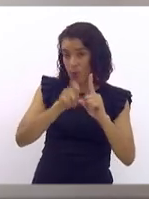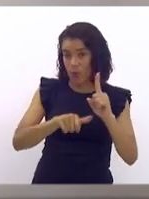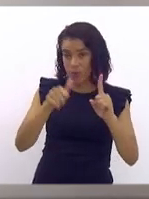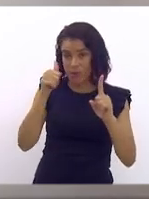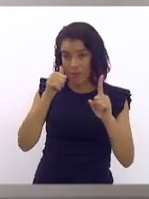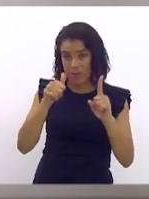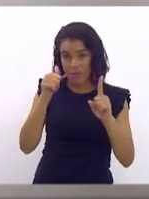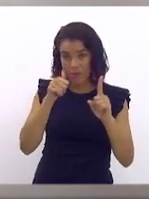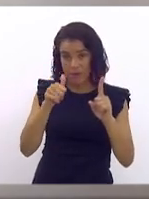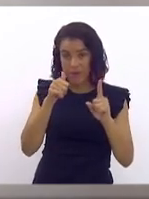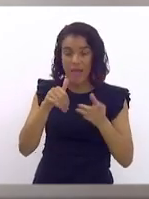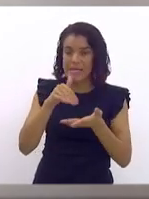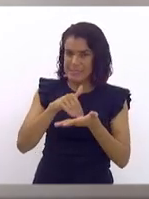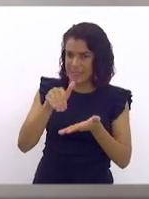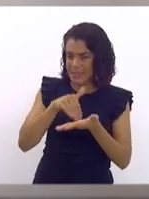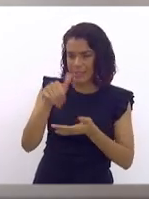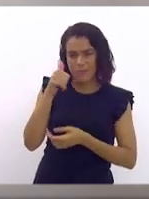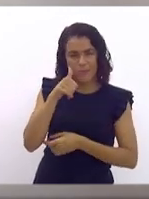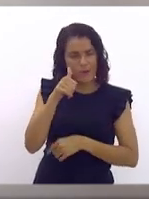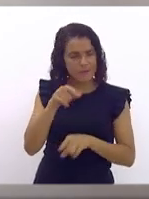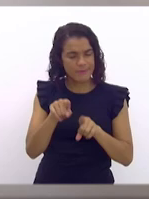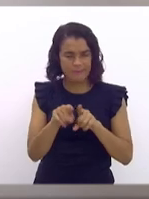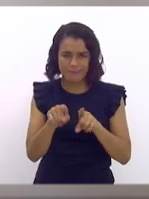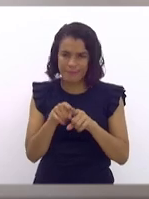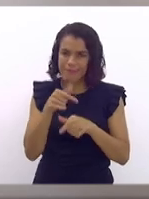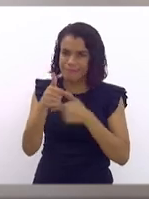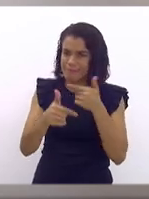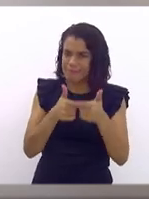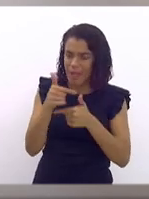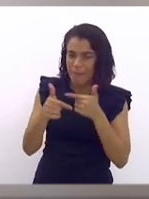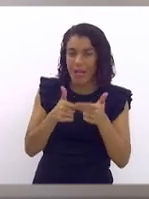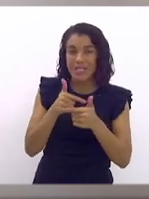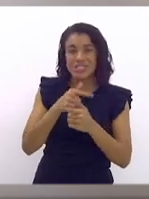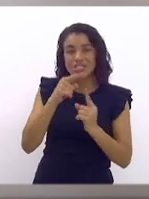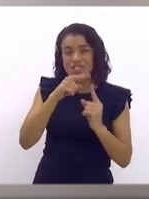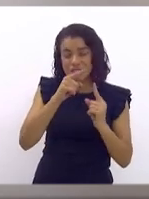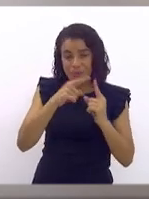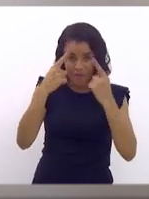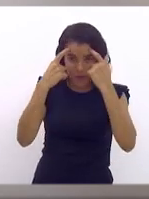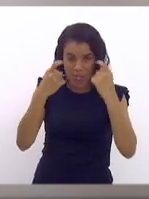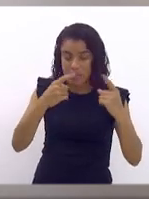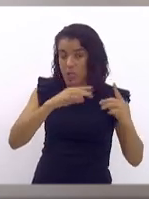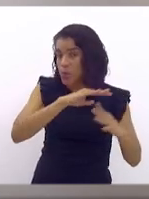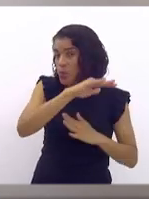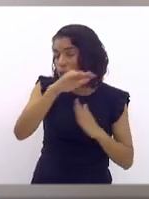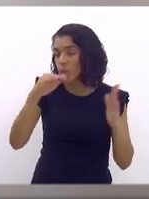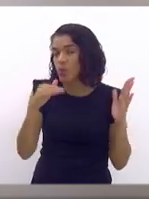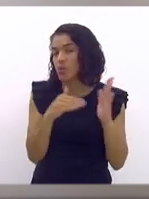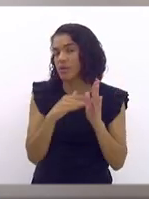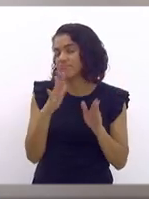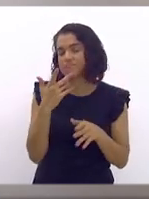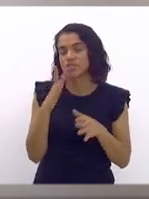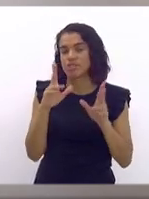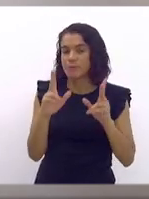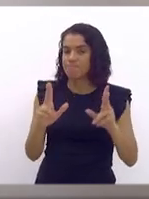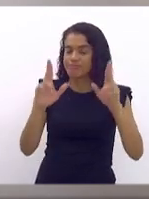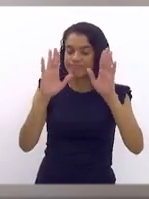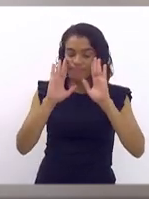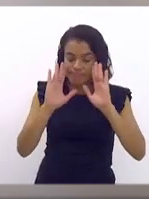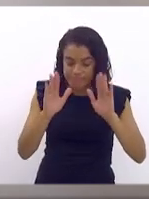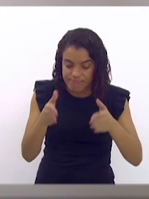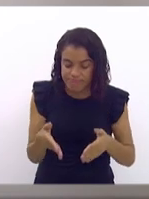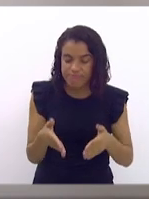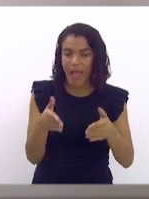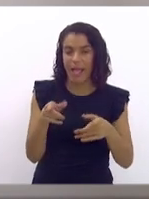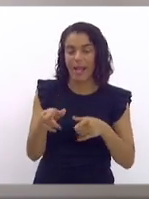isso a Secretaria da Mulher trabalha todos os tipos de violência, mas a gente tenta trabalhar especificamente aquela que impede que as